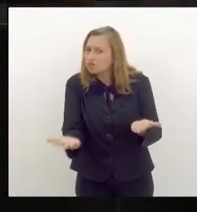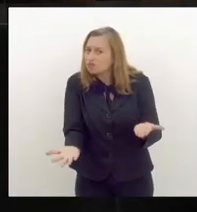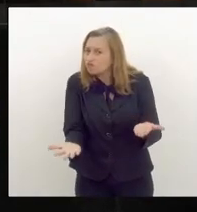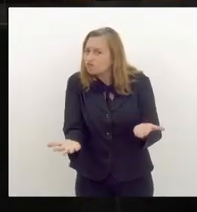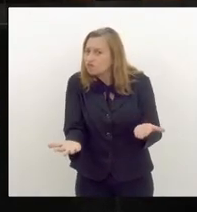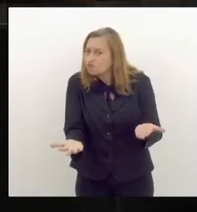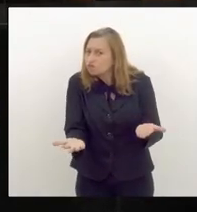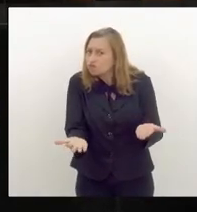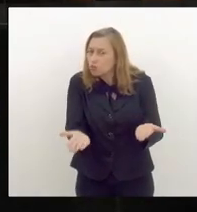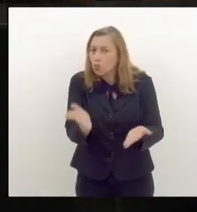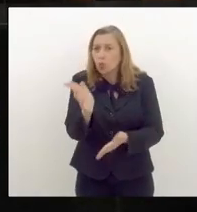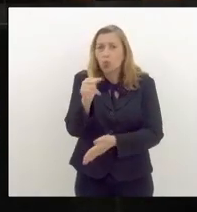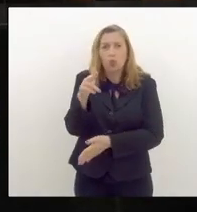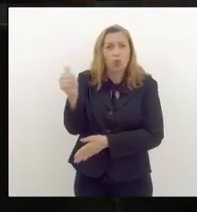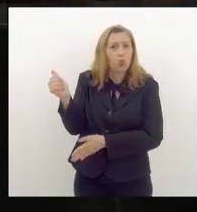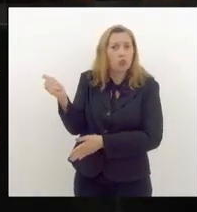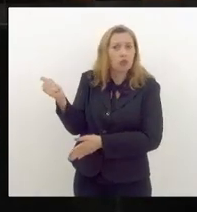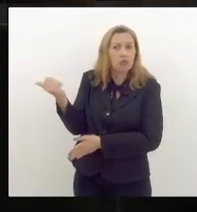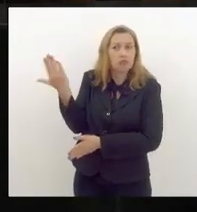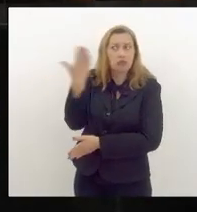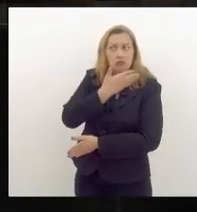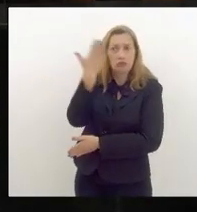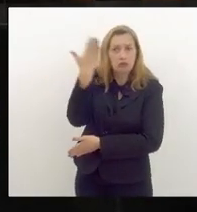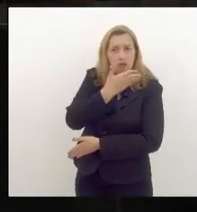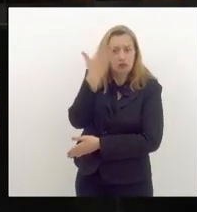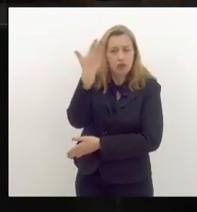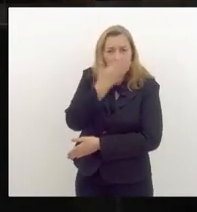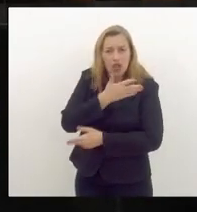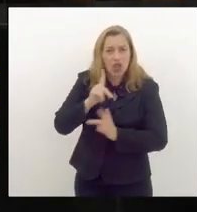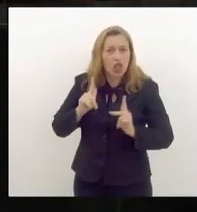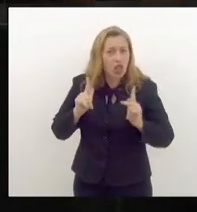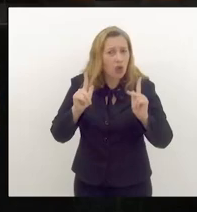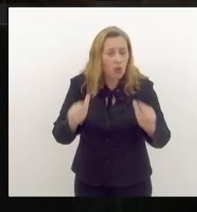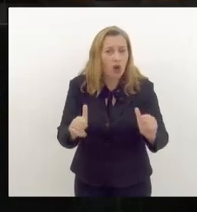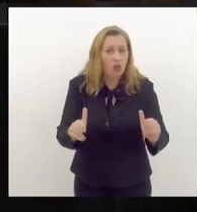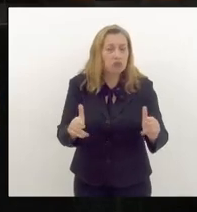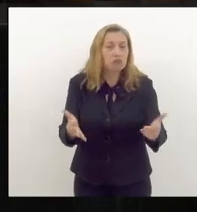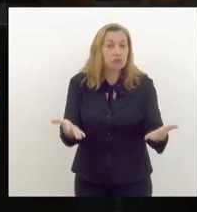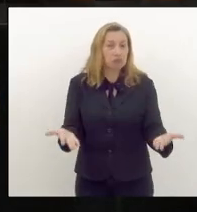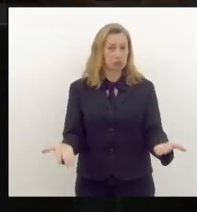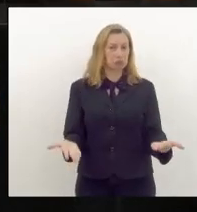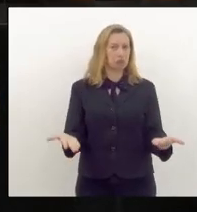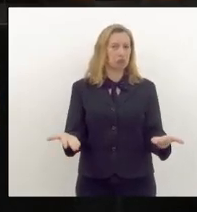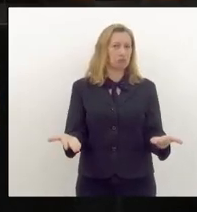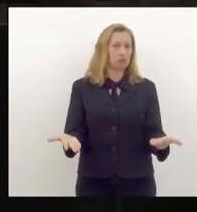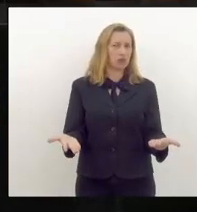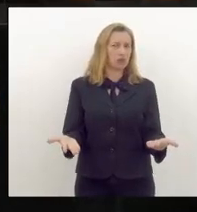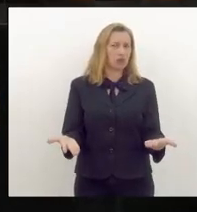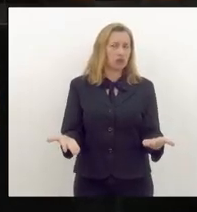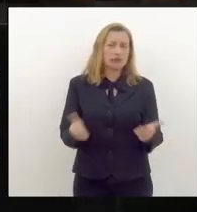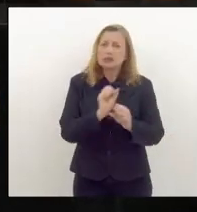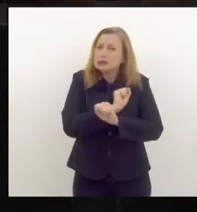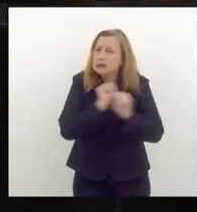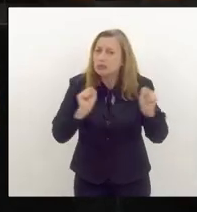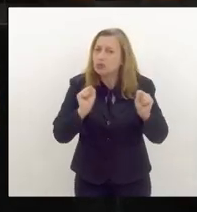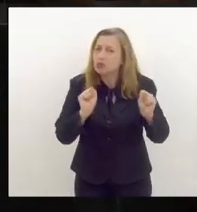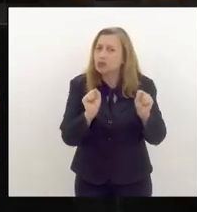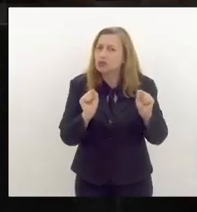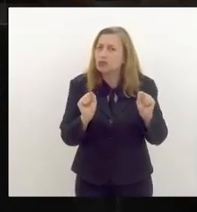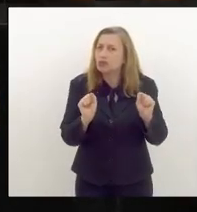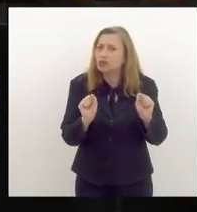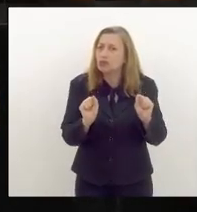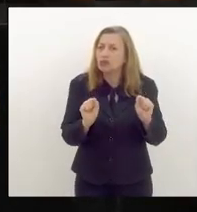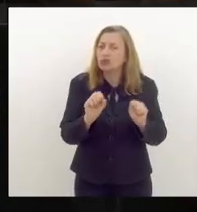eu jamais vi algo desta dimensão e é impossível